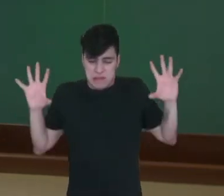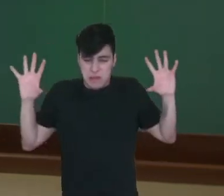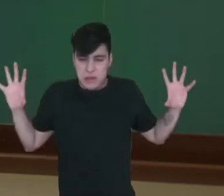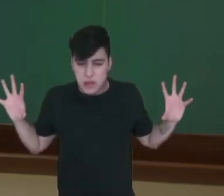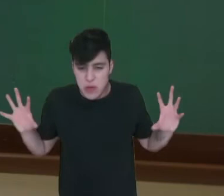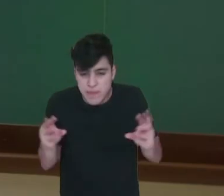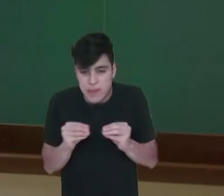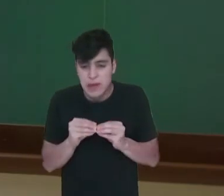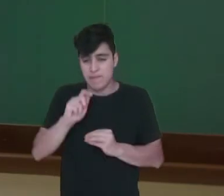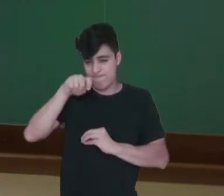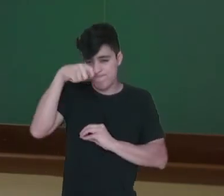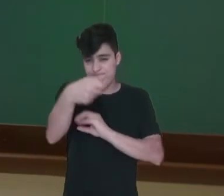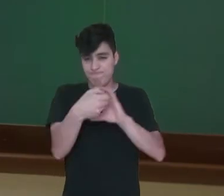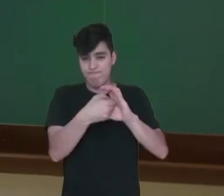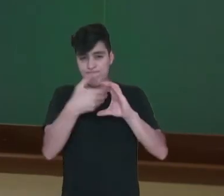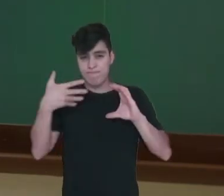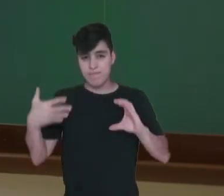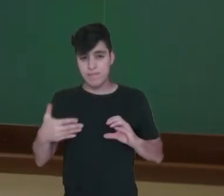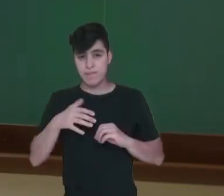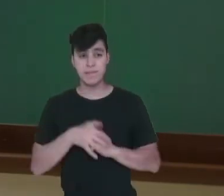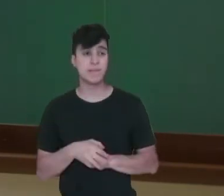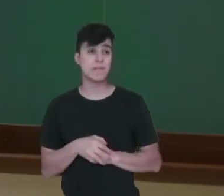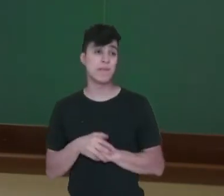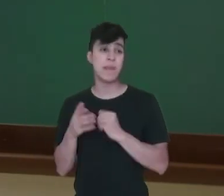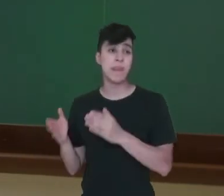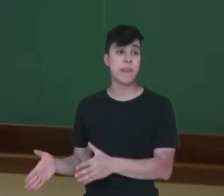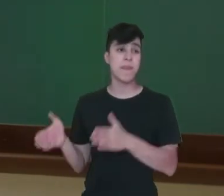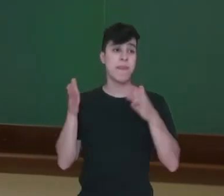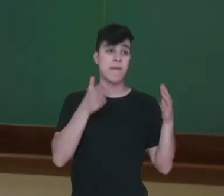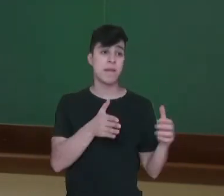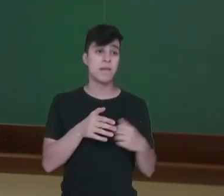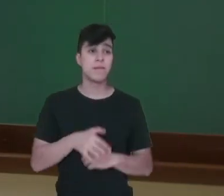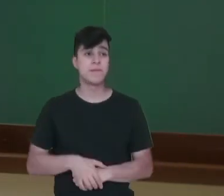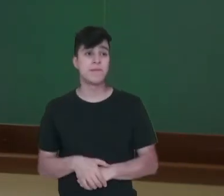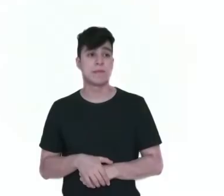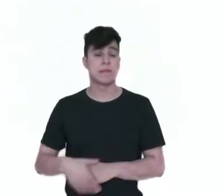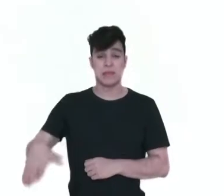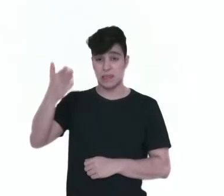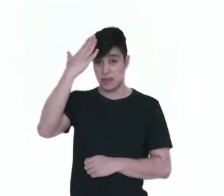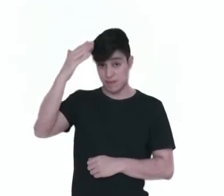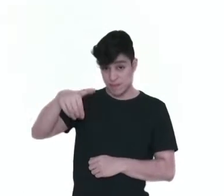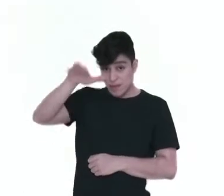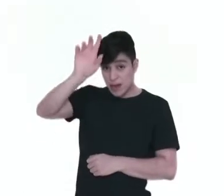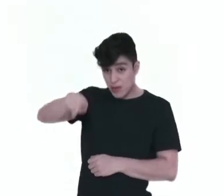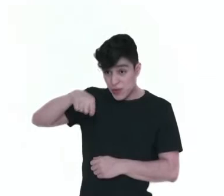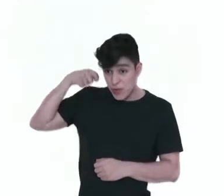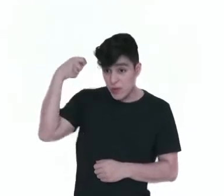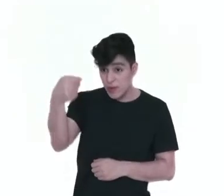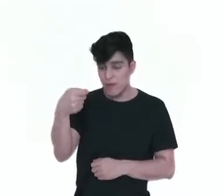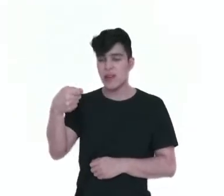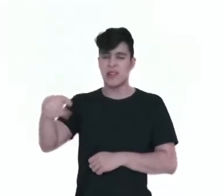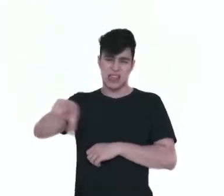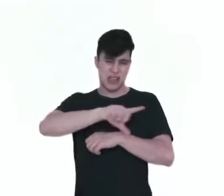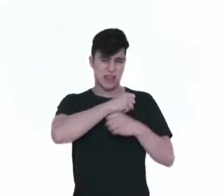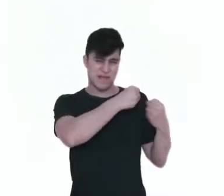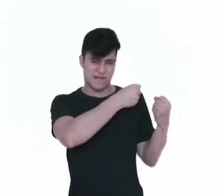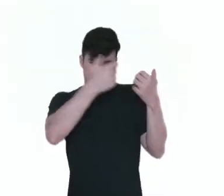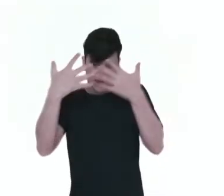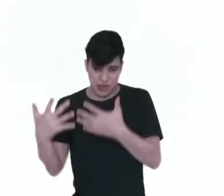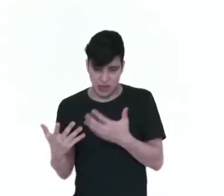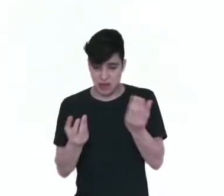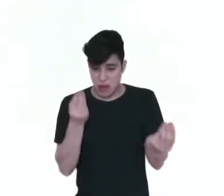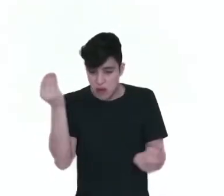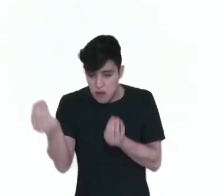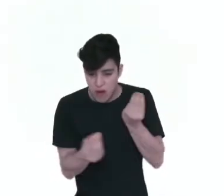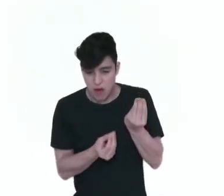essas características também. E aí, para a gente saber mais, então, em relação a essa questão, já falando, né, de retirada